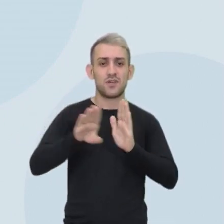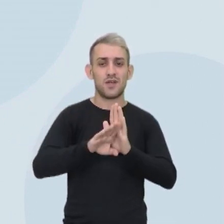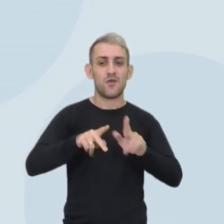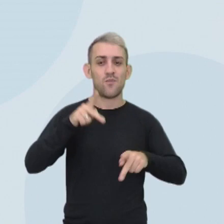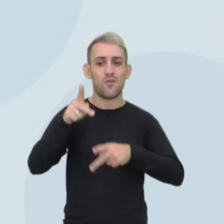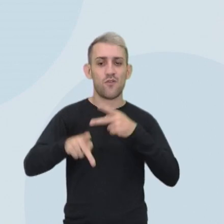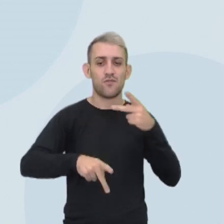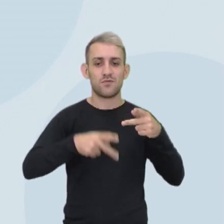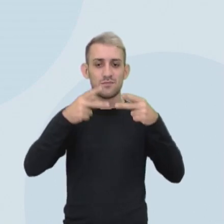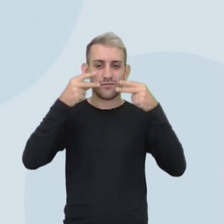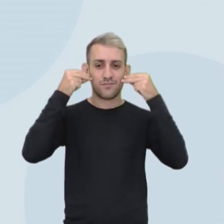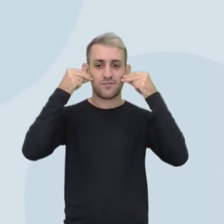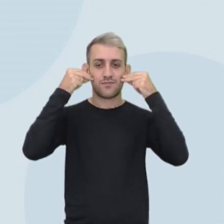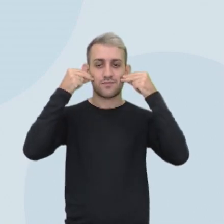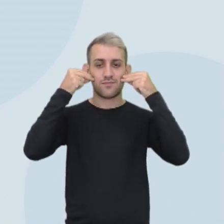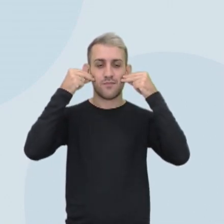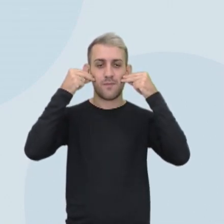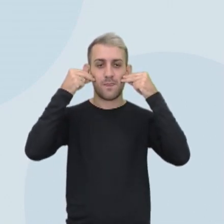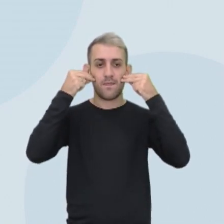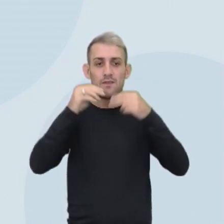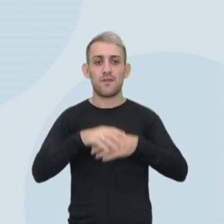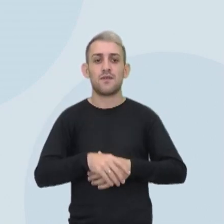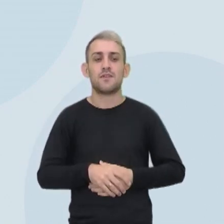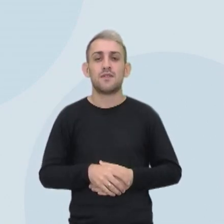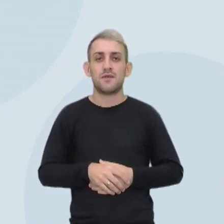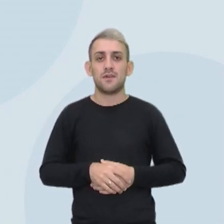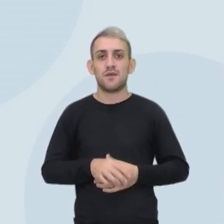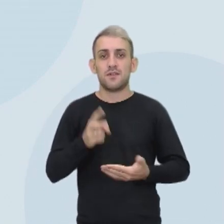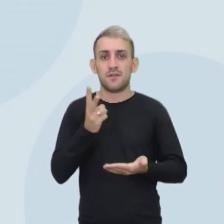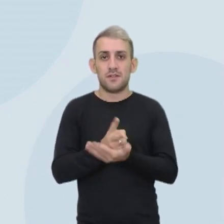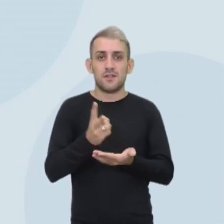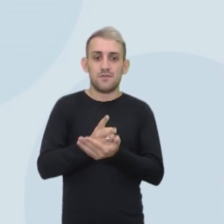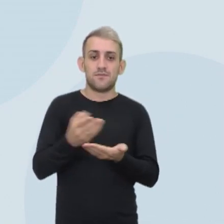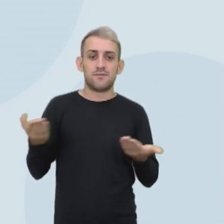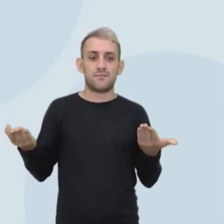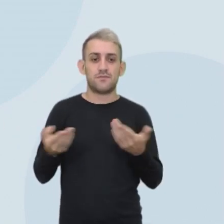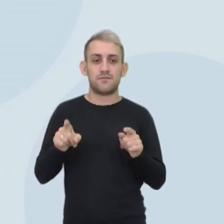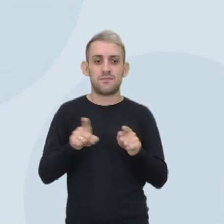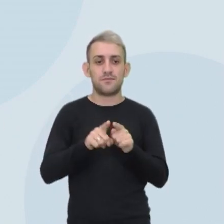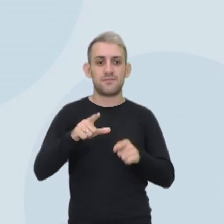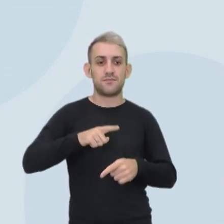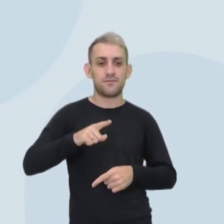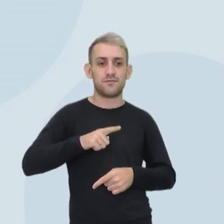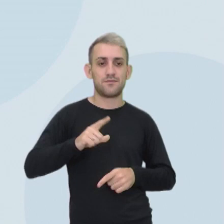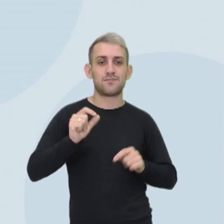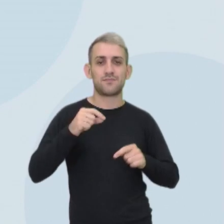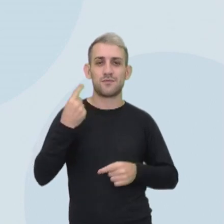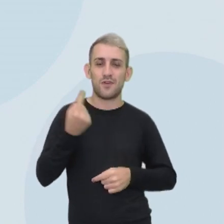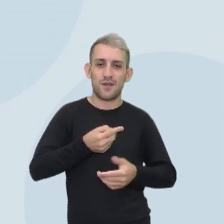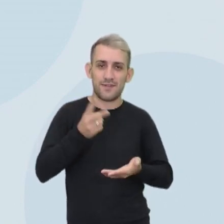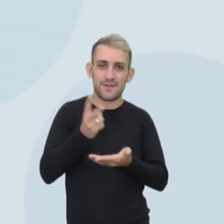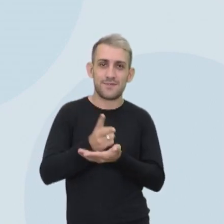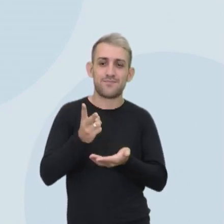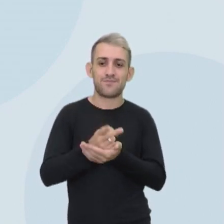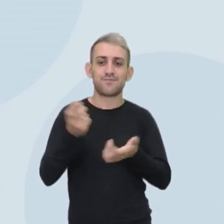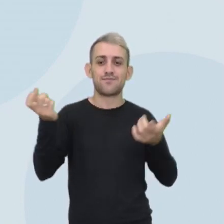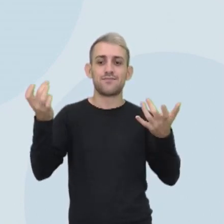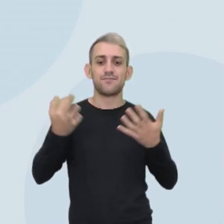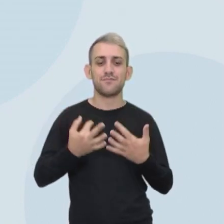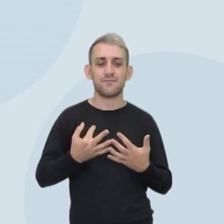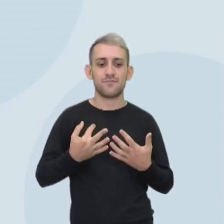povos indígenas. E, continuando com algumas palavrinhas, as palavrinhas que tanto a gente falou aí no